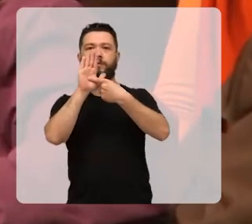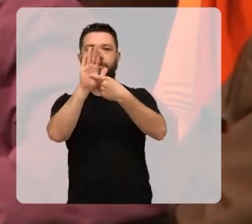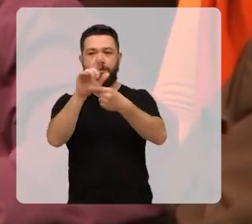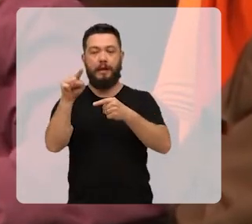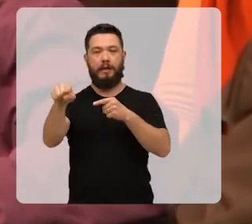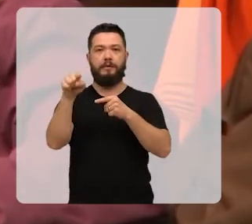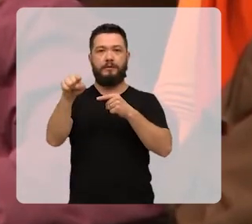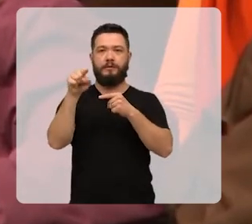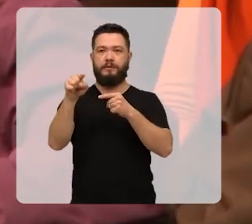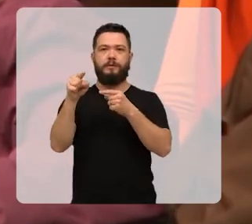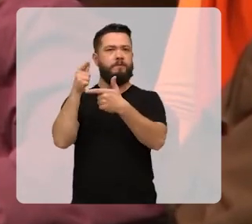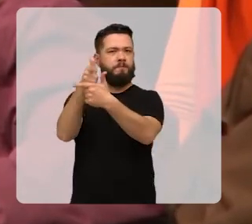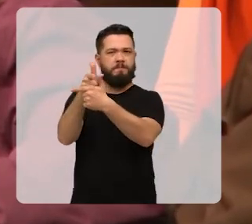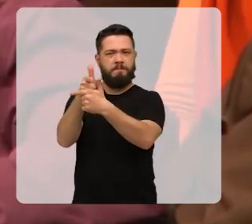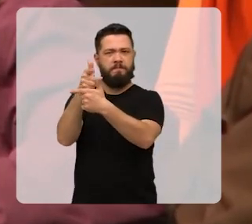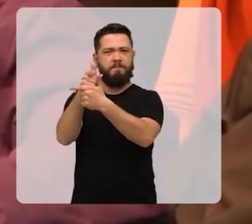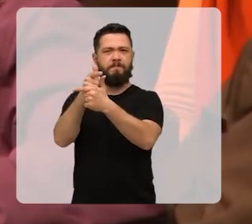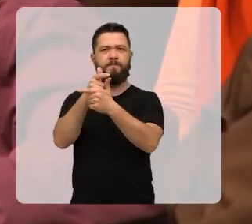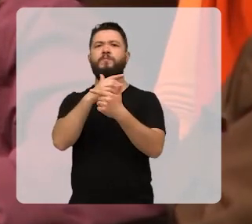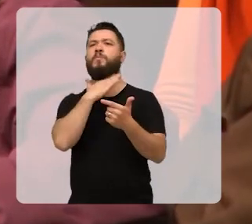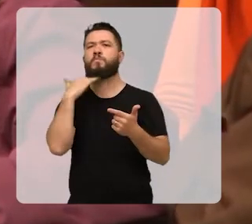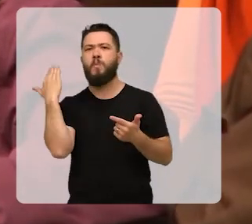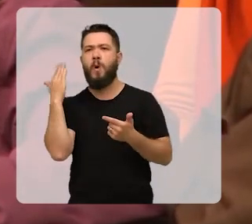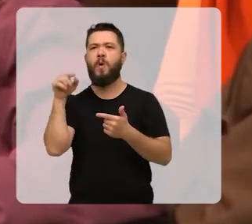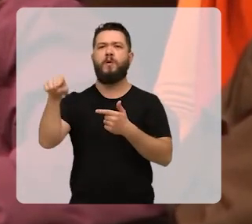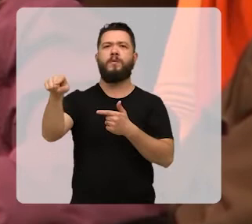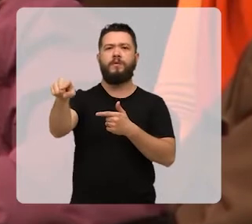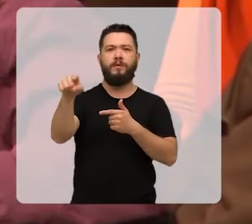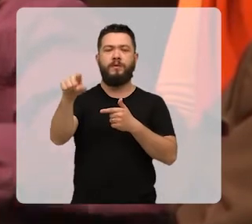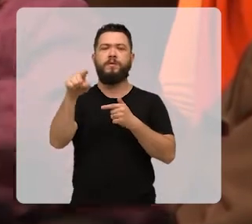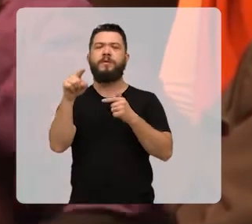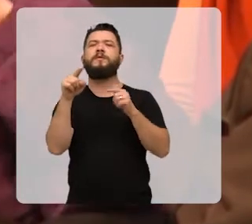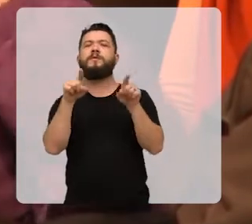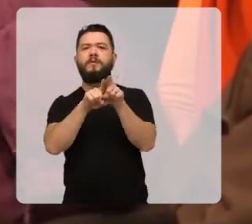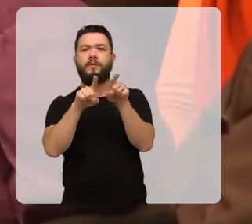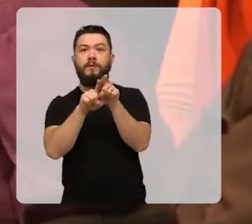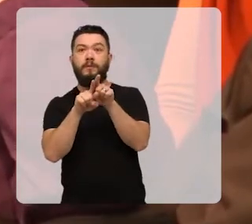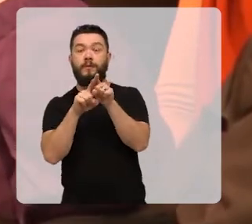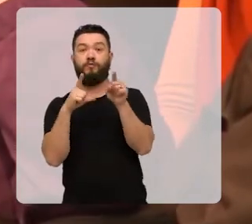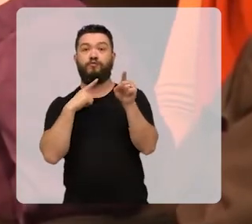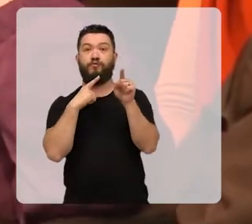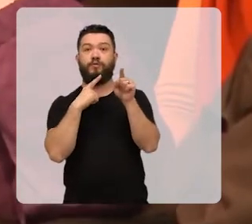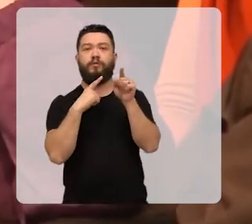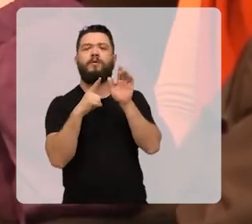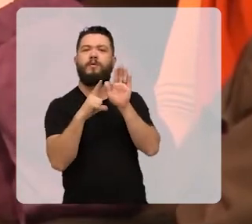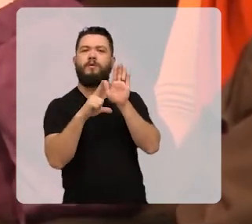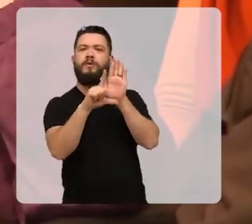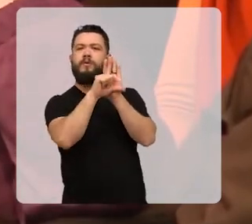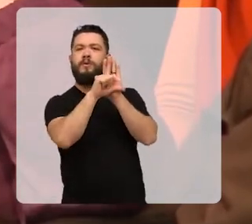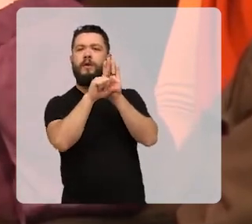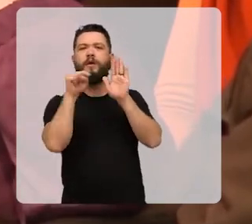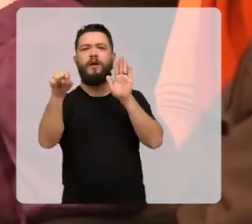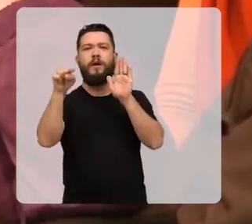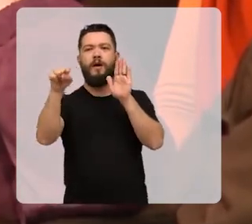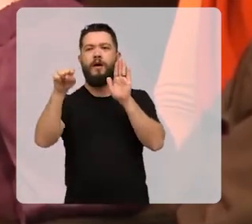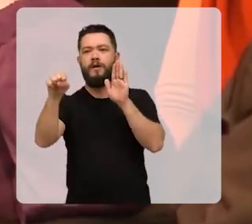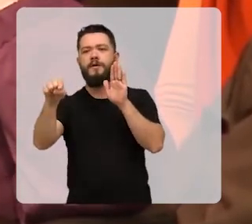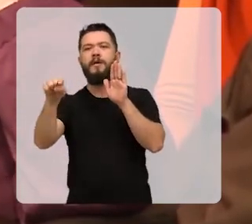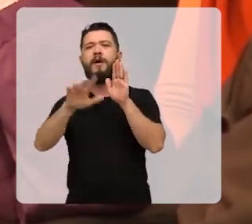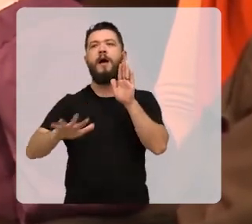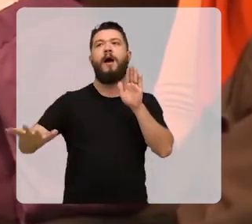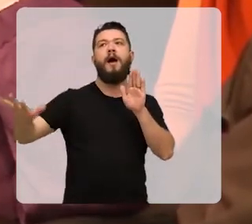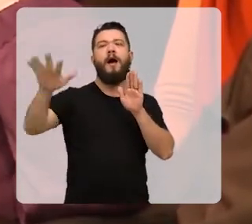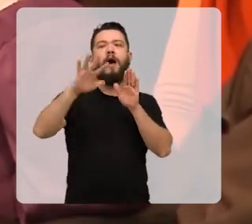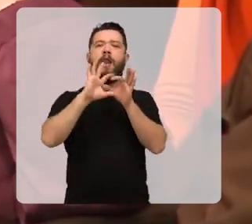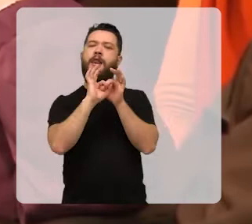morte. Em setembro de 1943, a Holanda foi declarada livre de judeus, mas